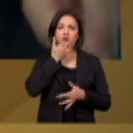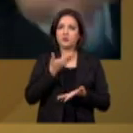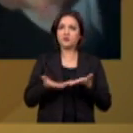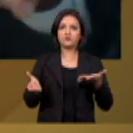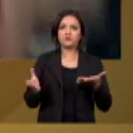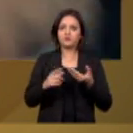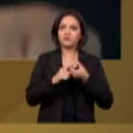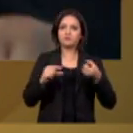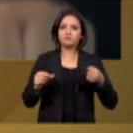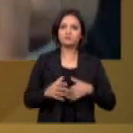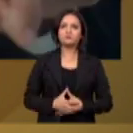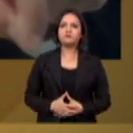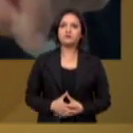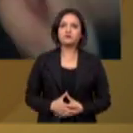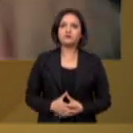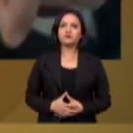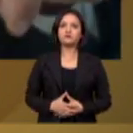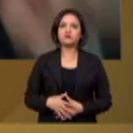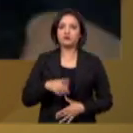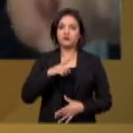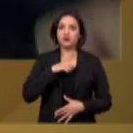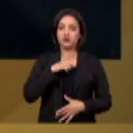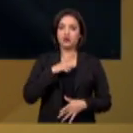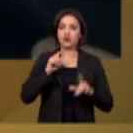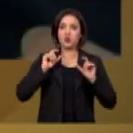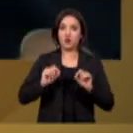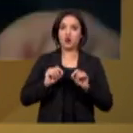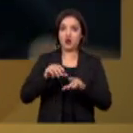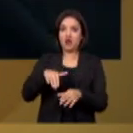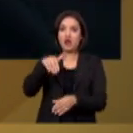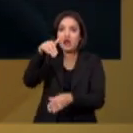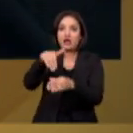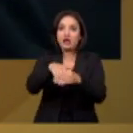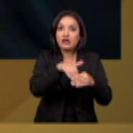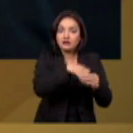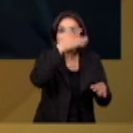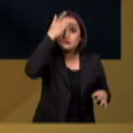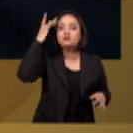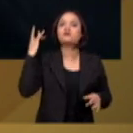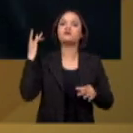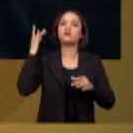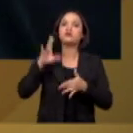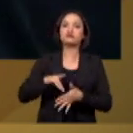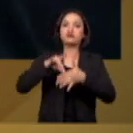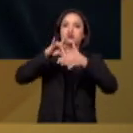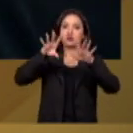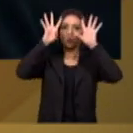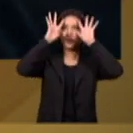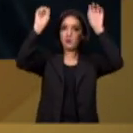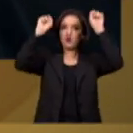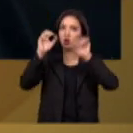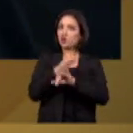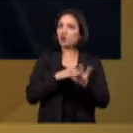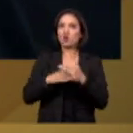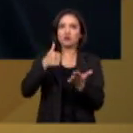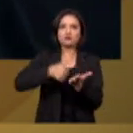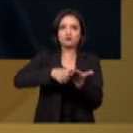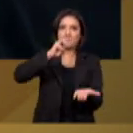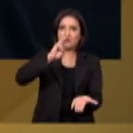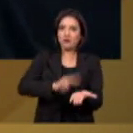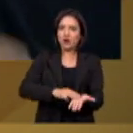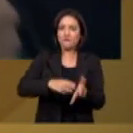são vicente a menos não faz os tribunais todos os membros do